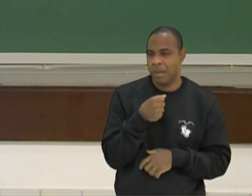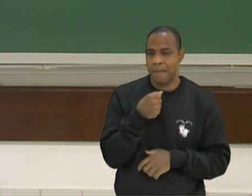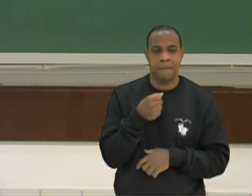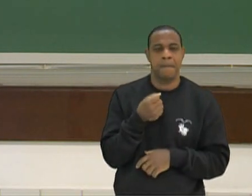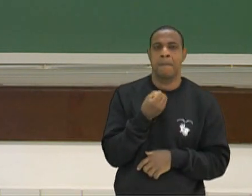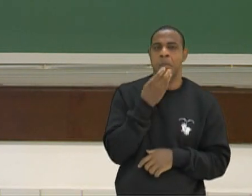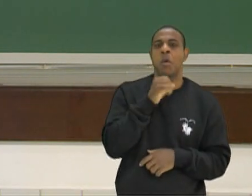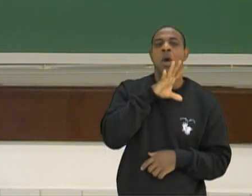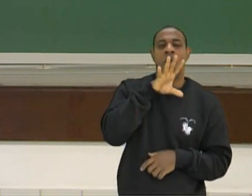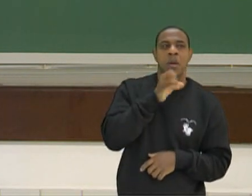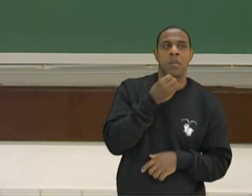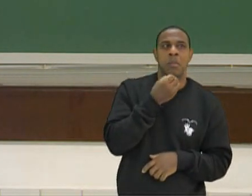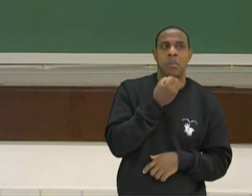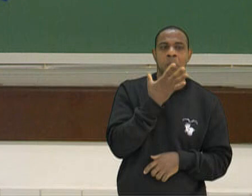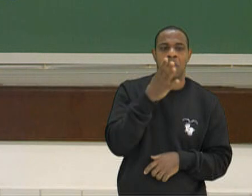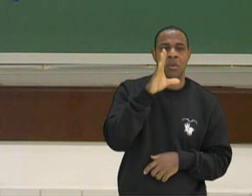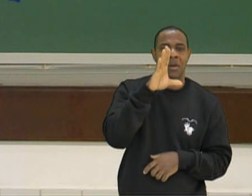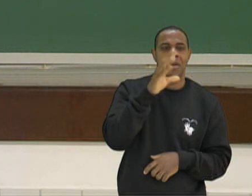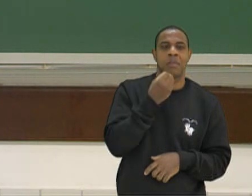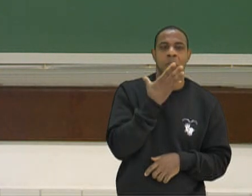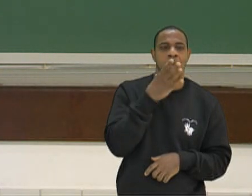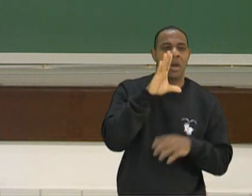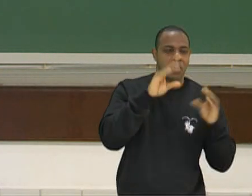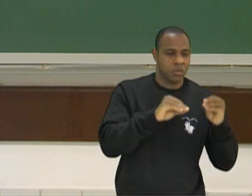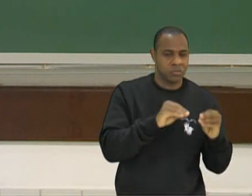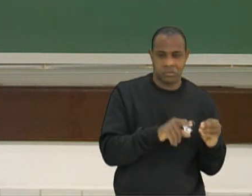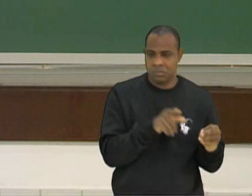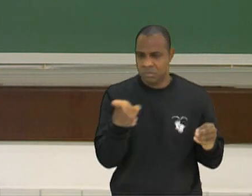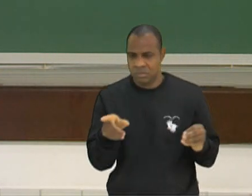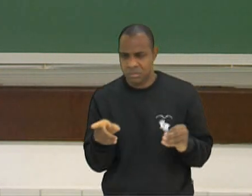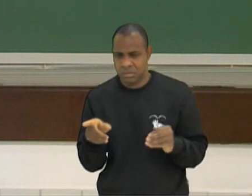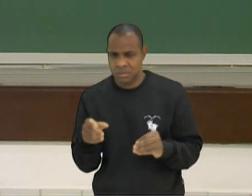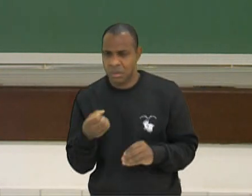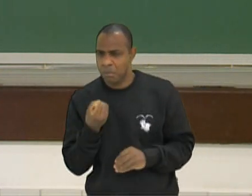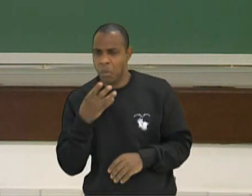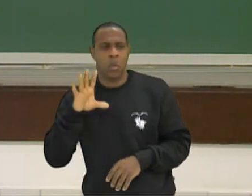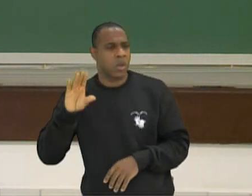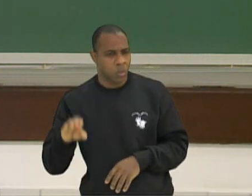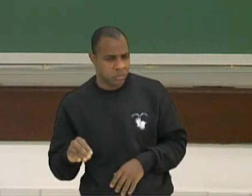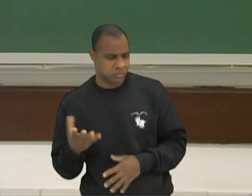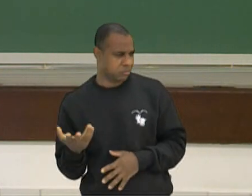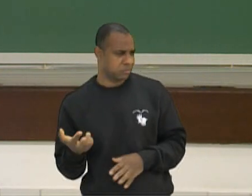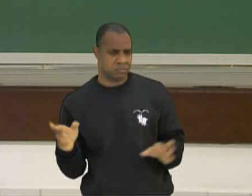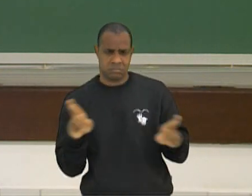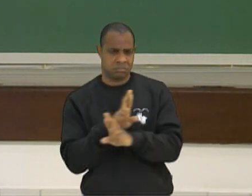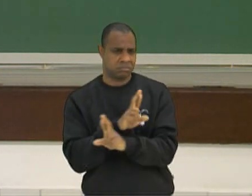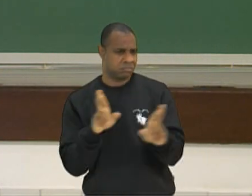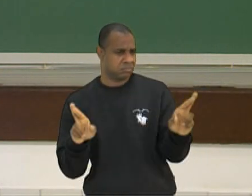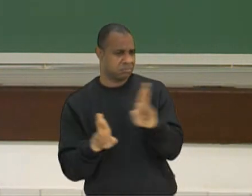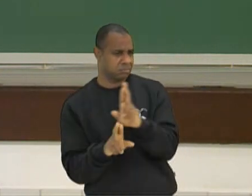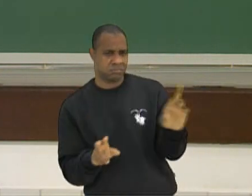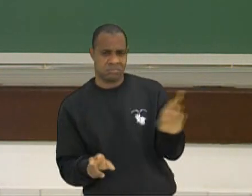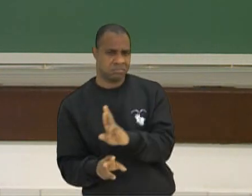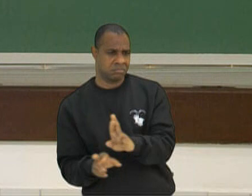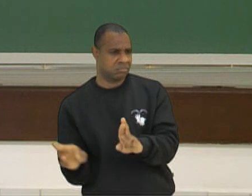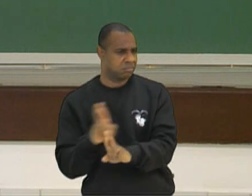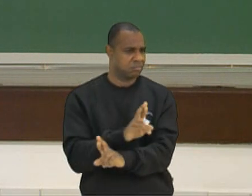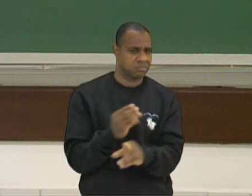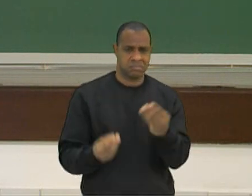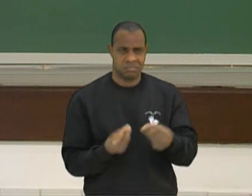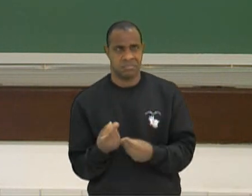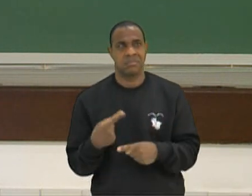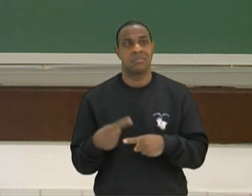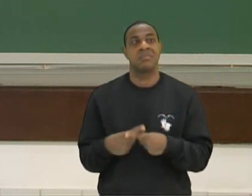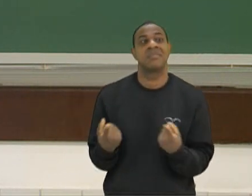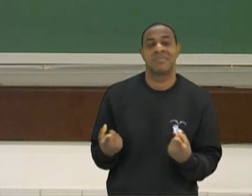que de um televisor estava respondendo para o outro. Dava como se fosse um delay de cerca de 2 segundos. Isso acontece por quê? Porque o